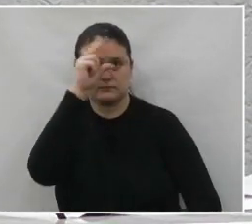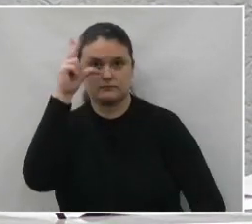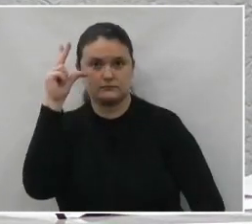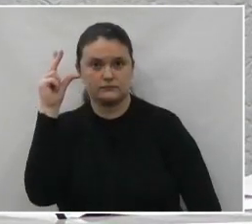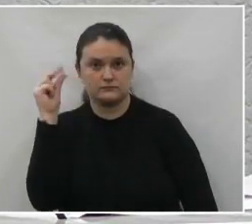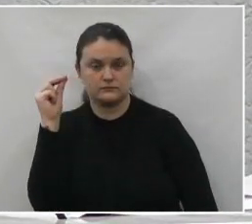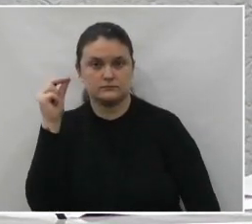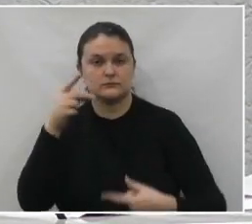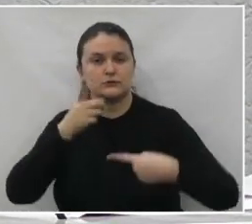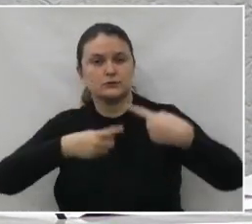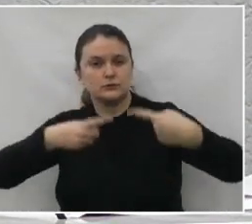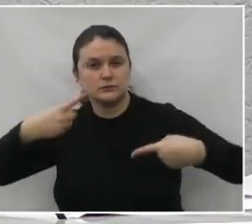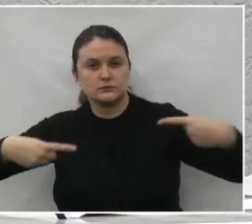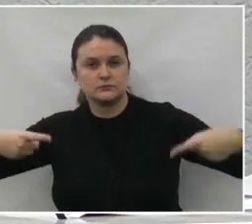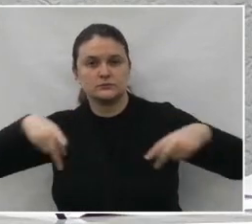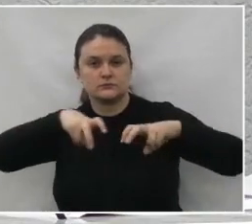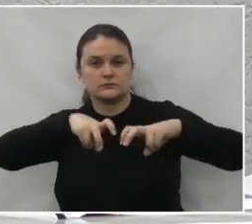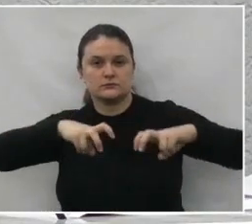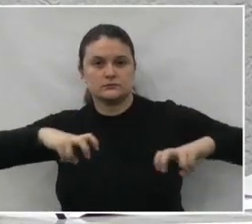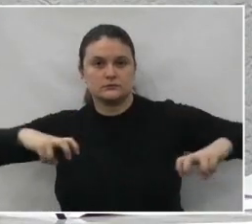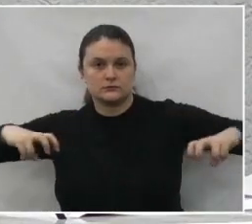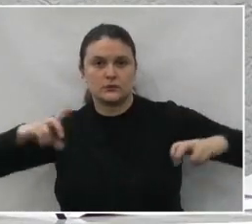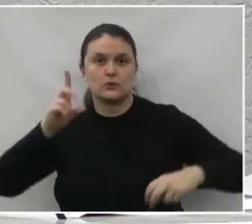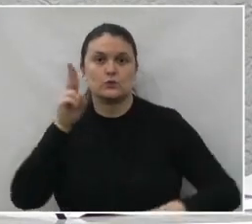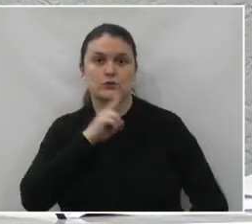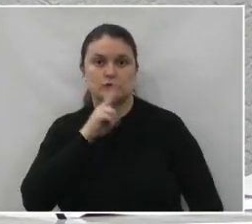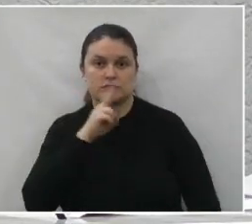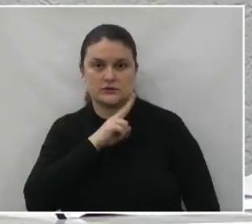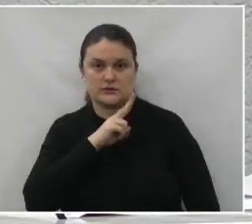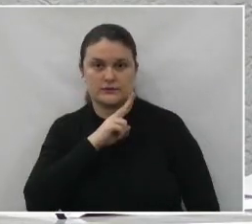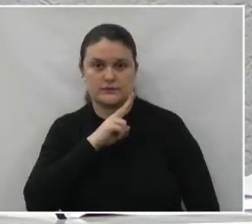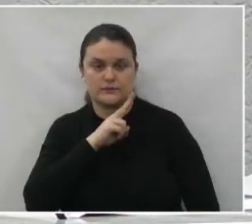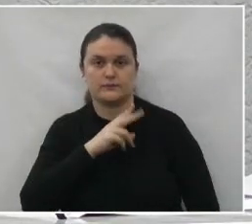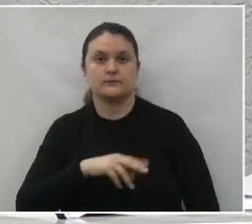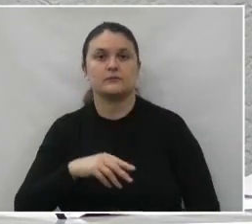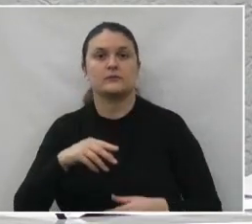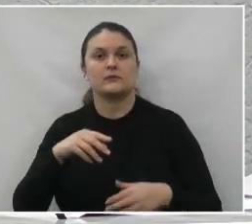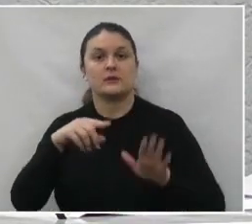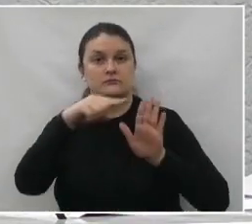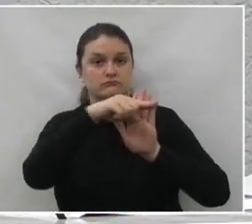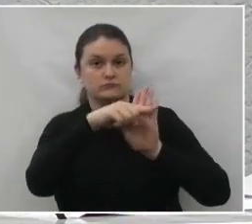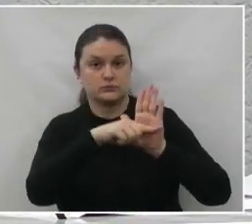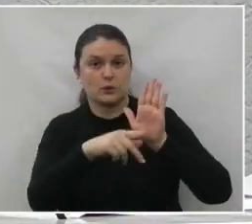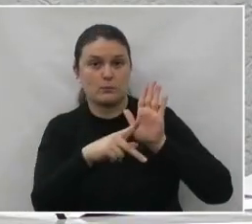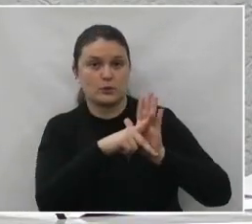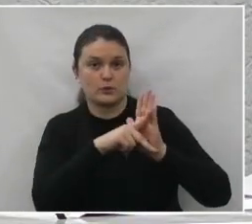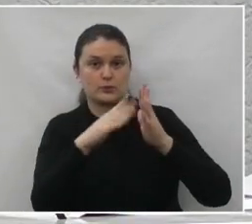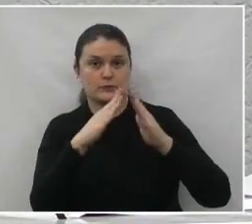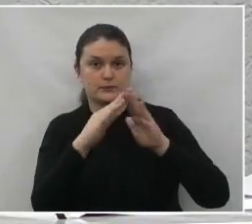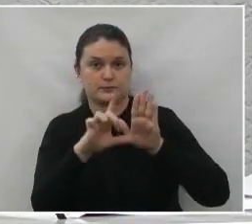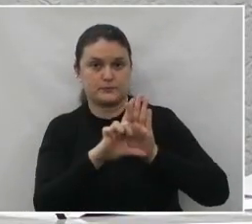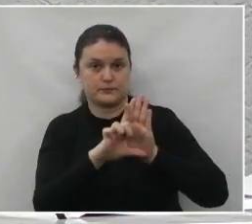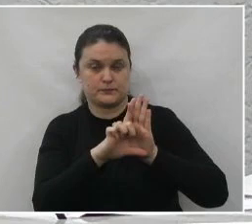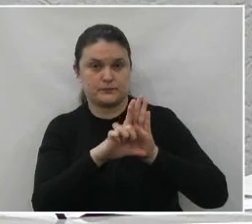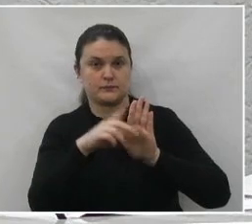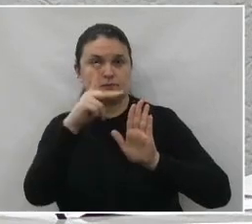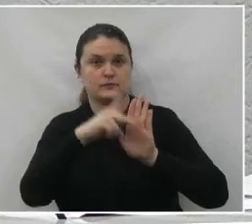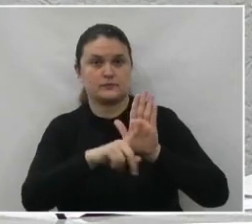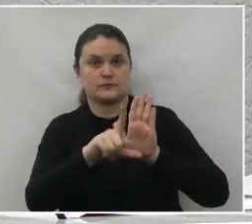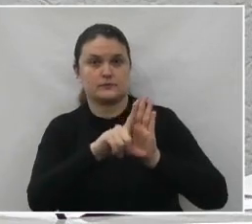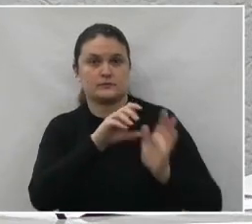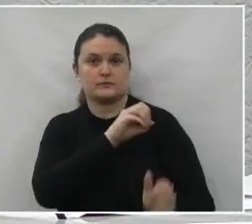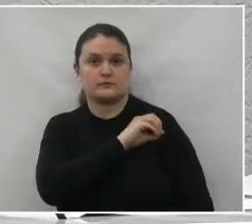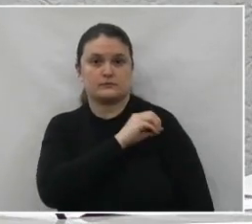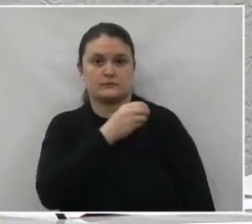Executivo para apreciação do plenário em regime de urgência. Matéria do Executivo: projeto de lei ordinária de